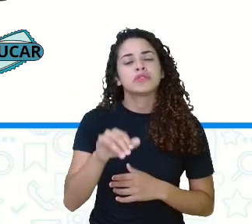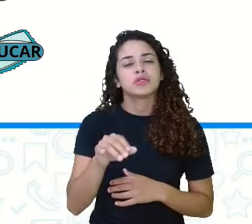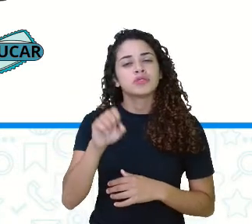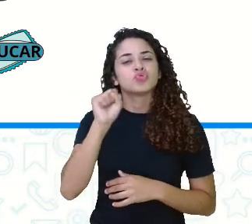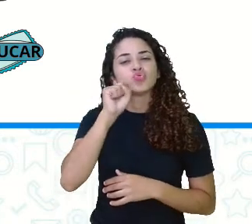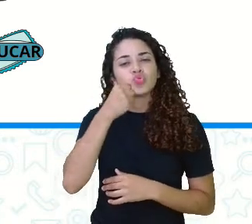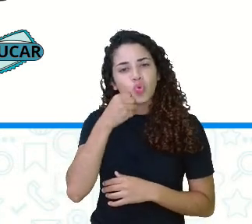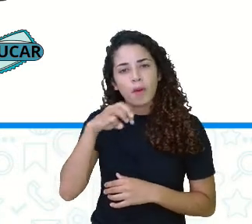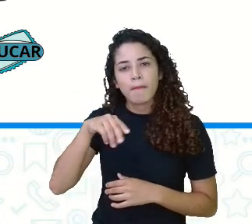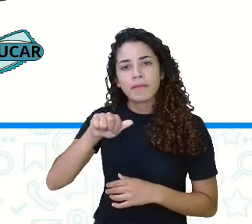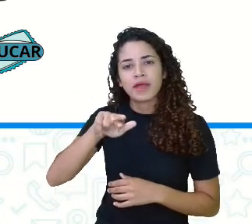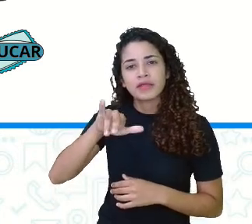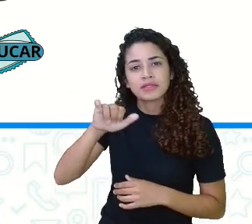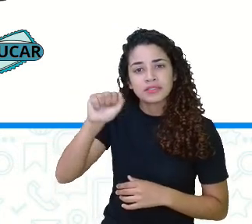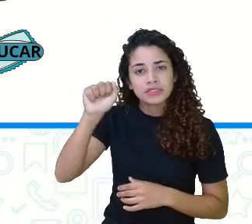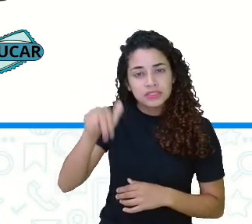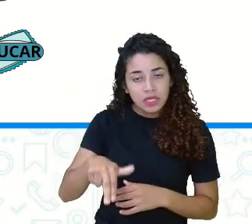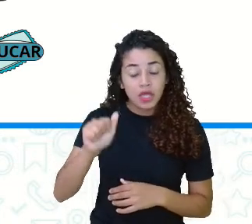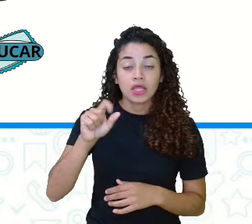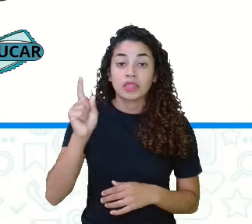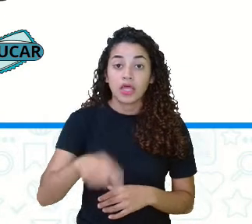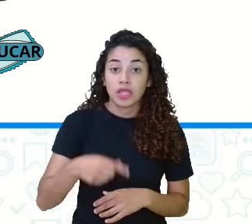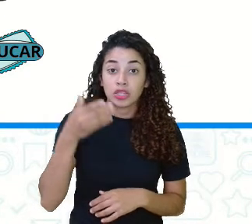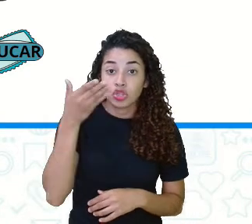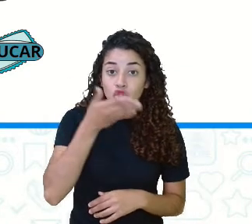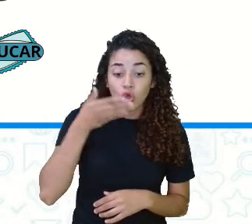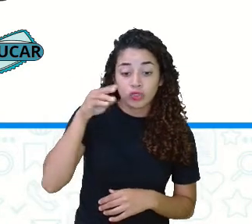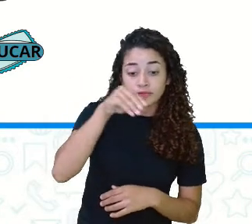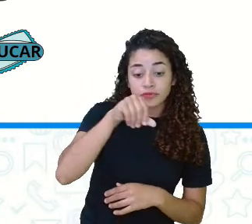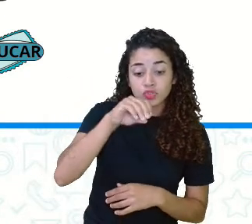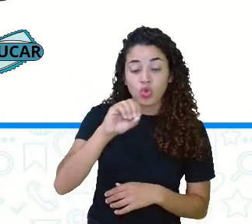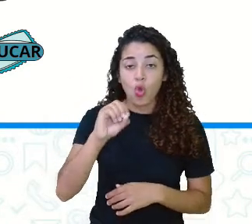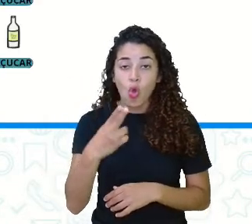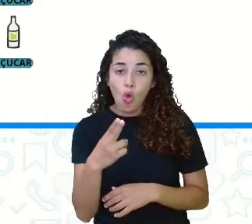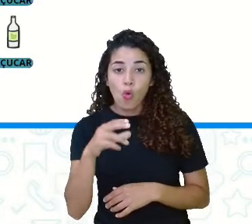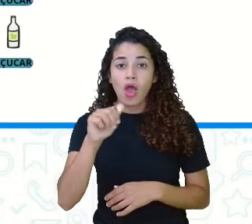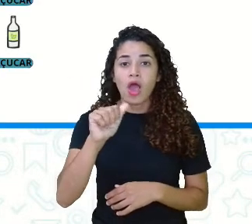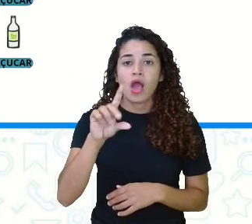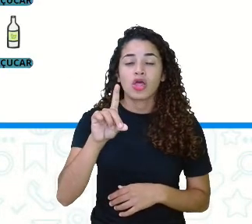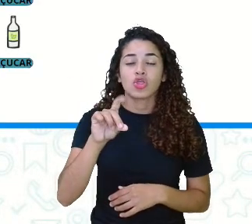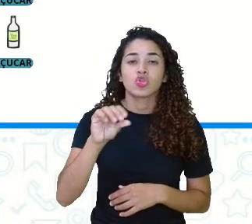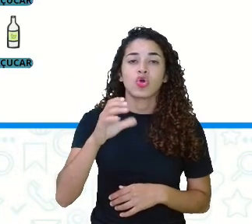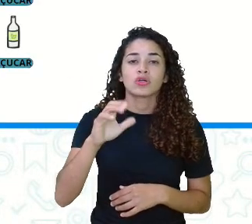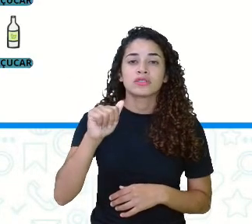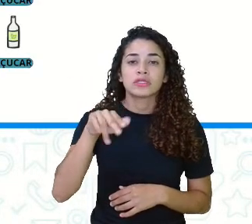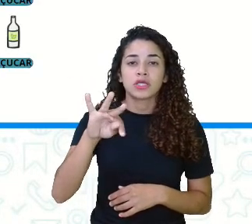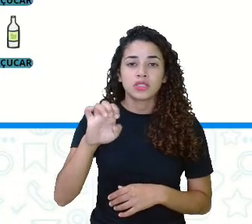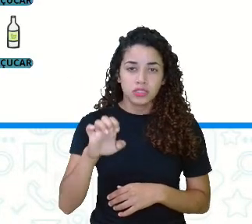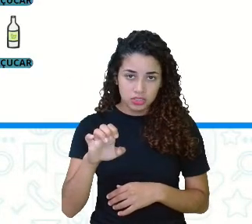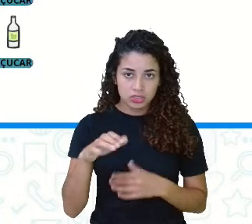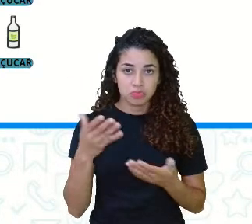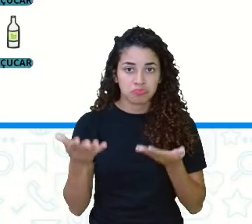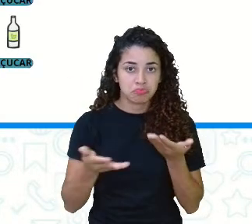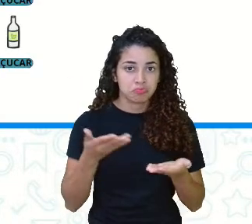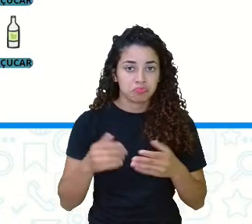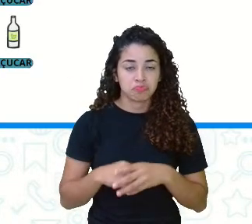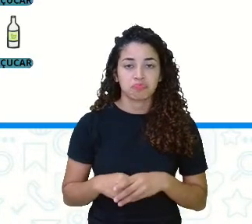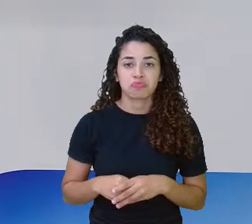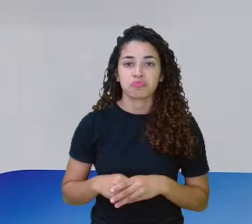iria escolher seria com açúcar ou adoçante. E agora, vê comigo.